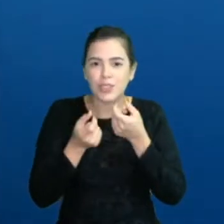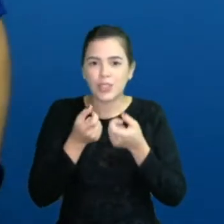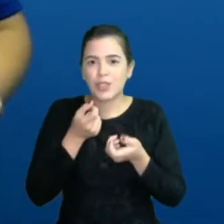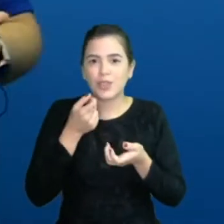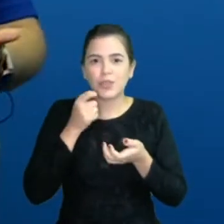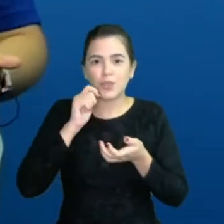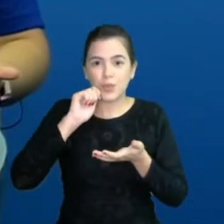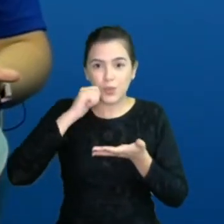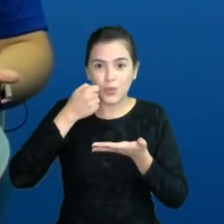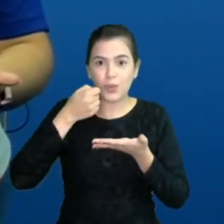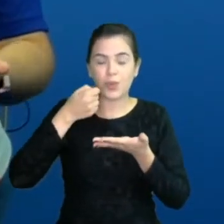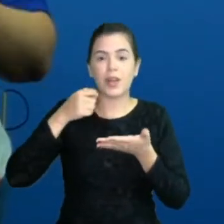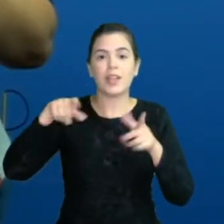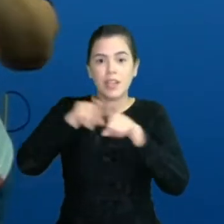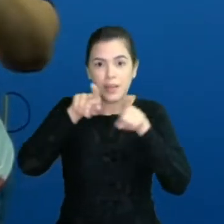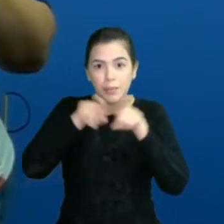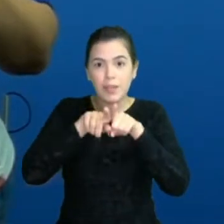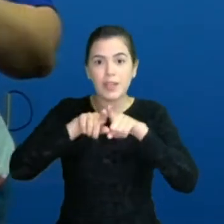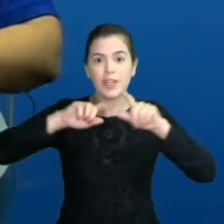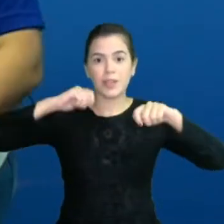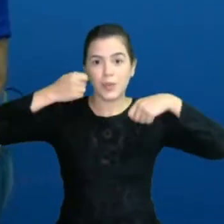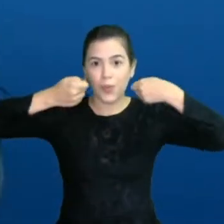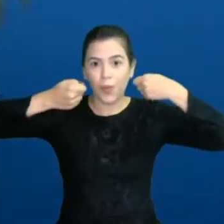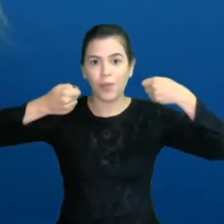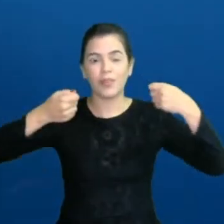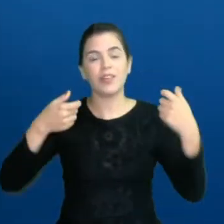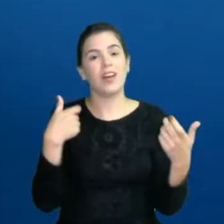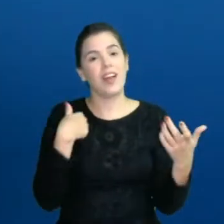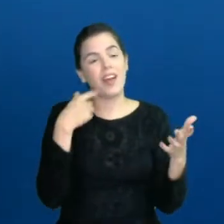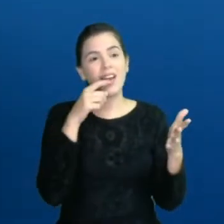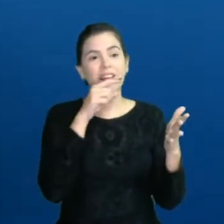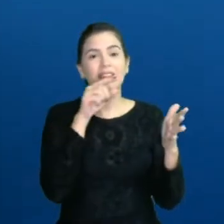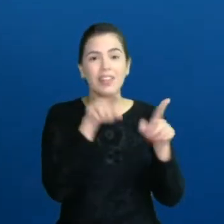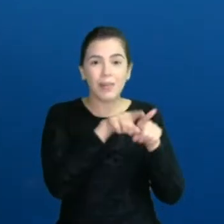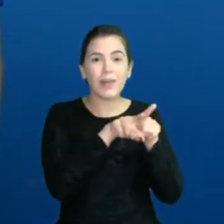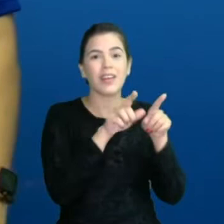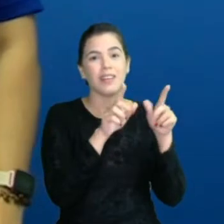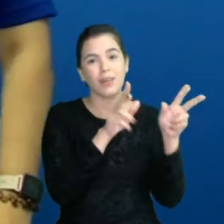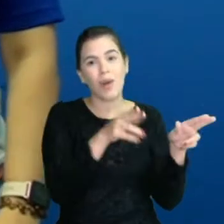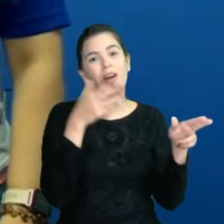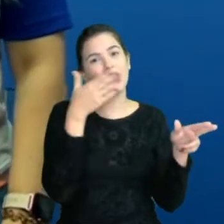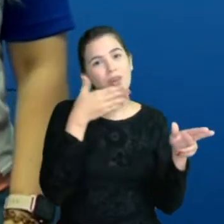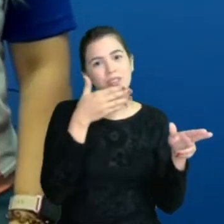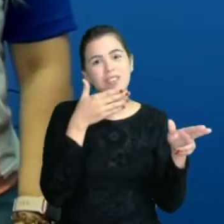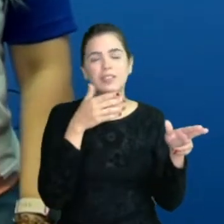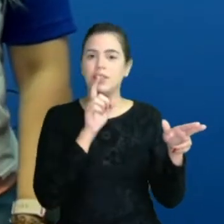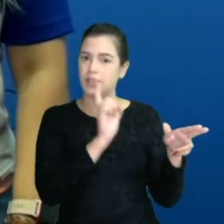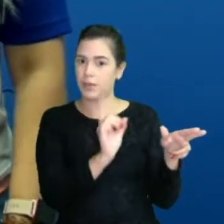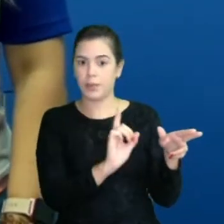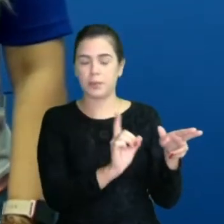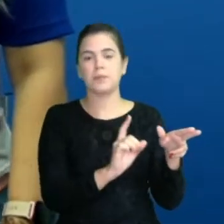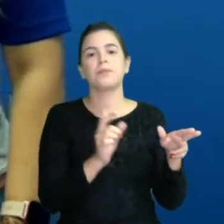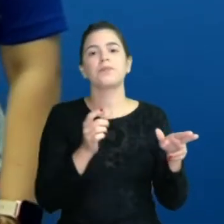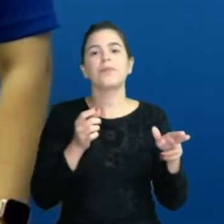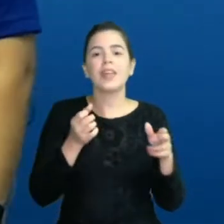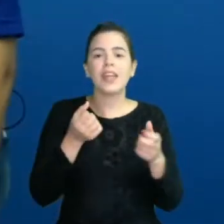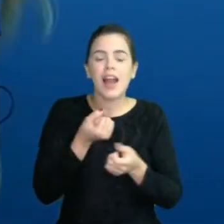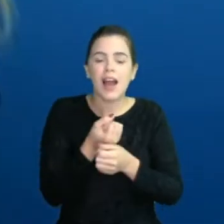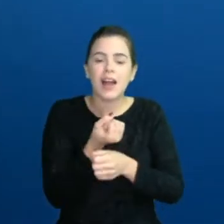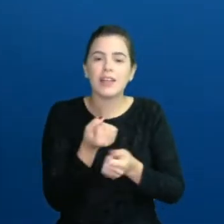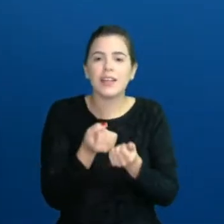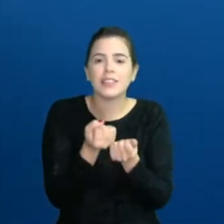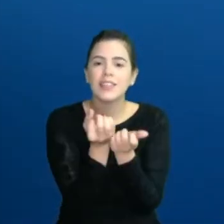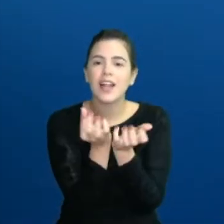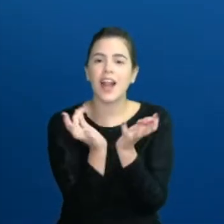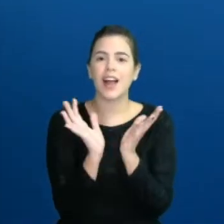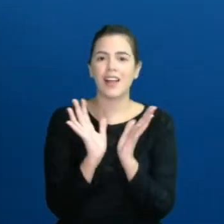bombom são doces também, eu não vou marcar. A salada é um doce? Não, então